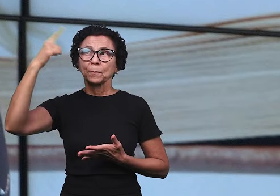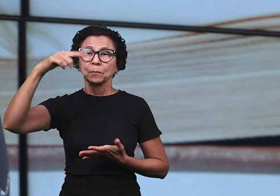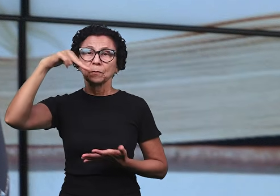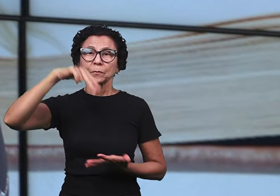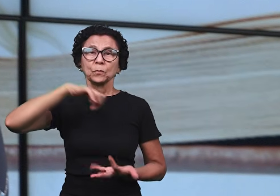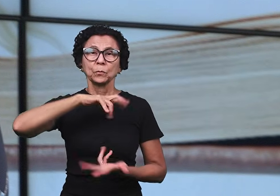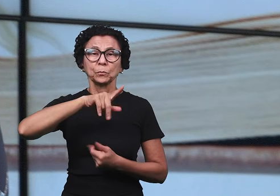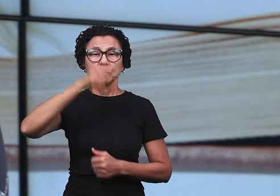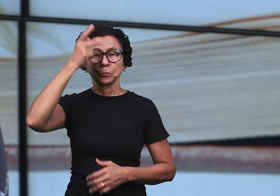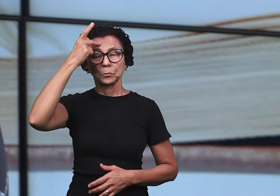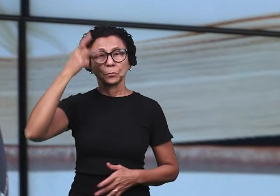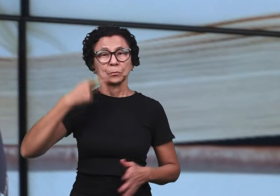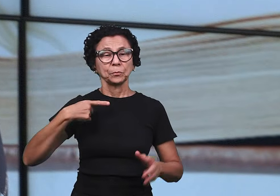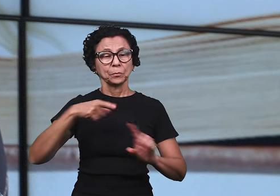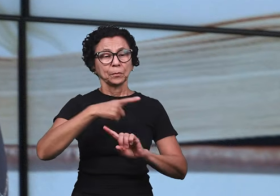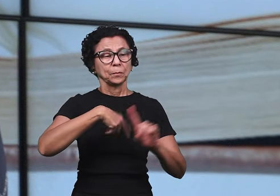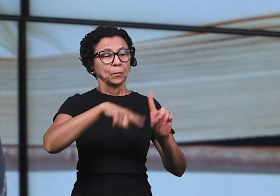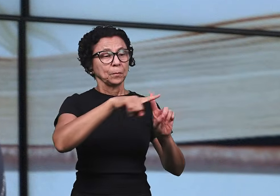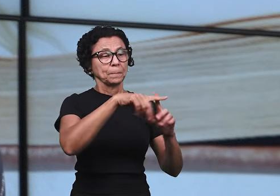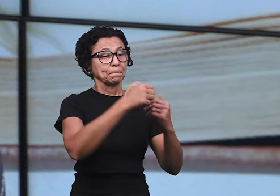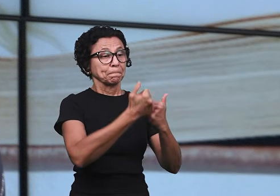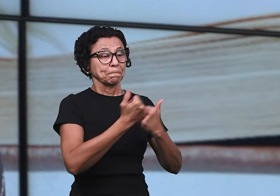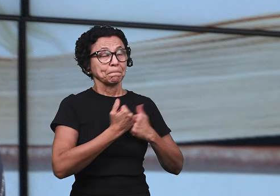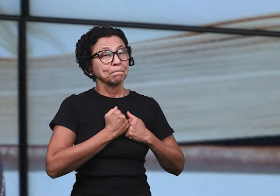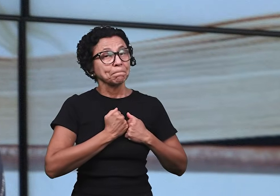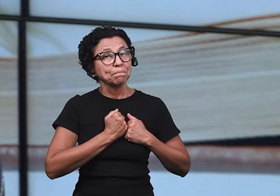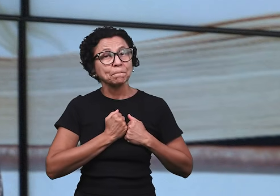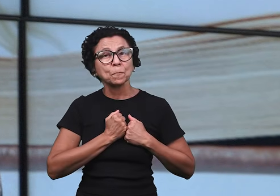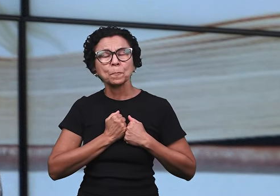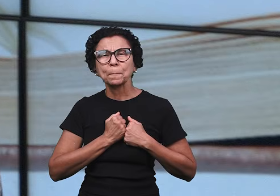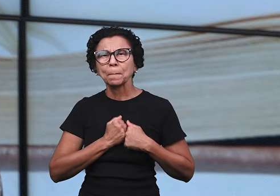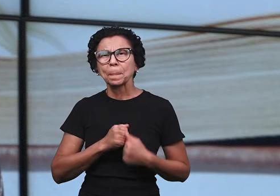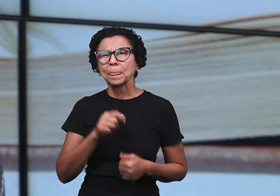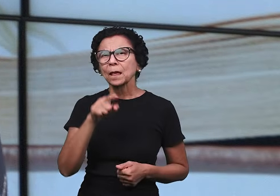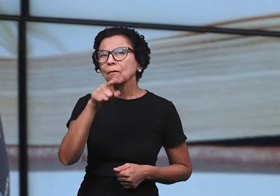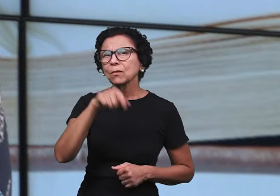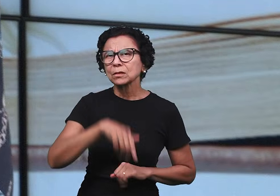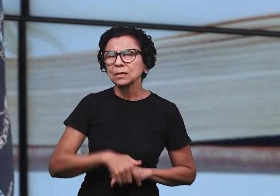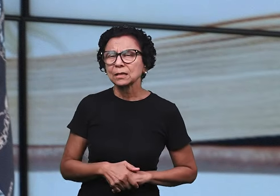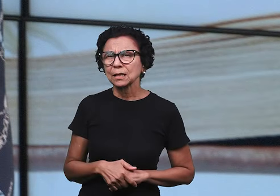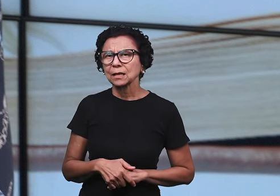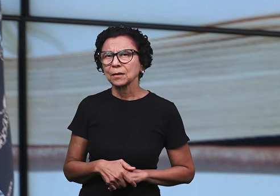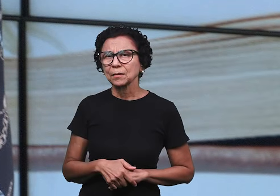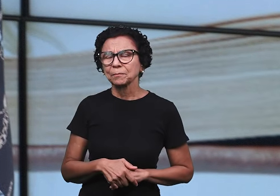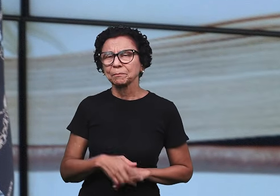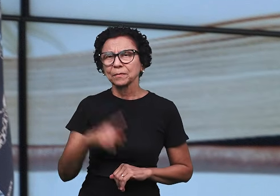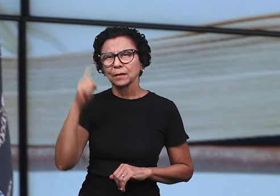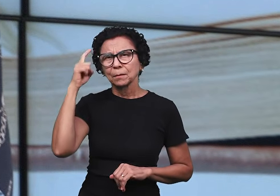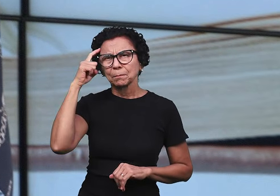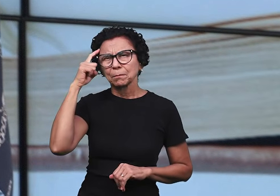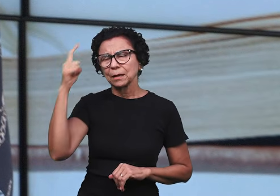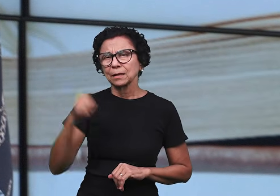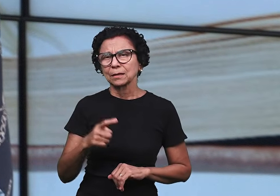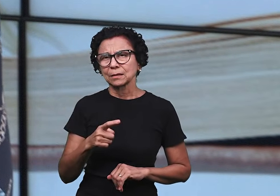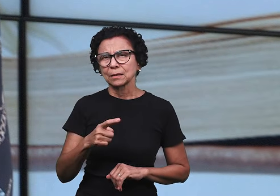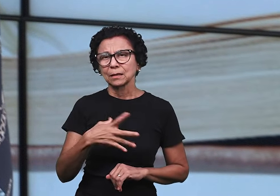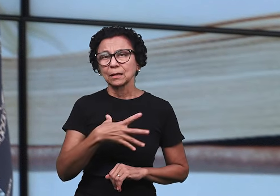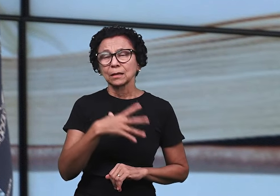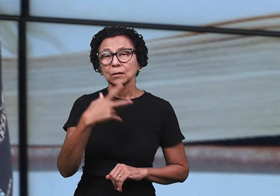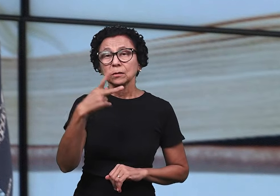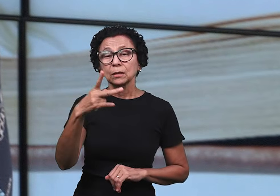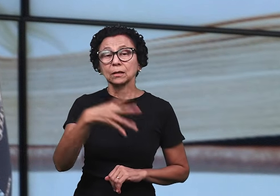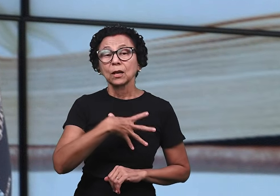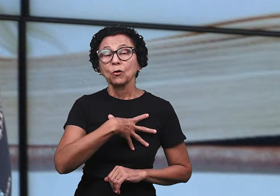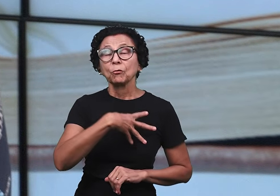filho que não errou. Você imagina se nós, mães, pegaríamos um filho nosso para